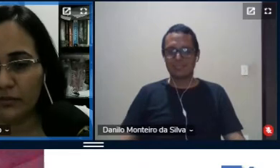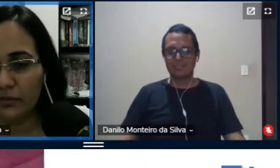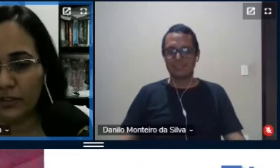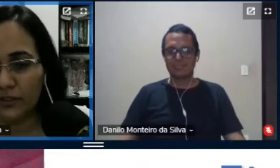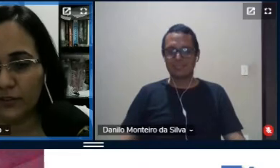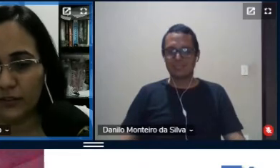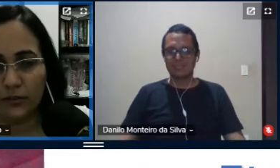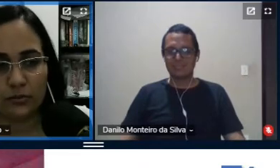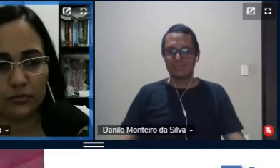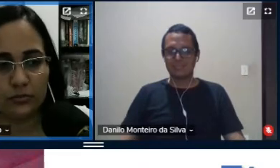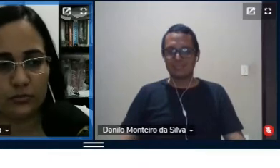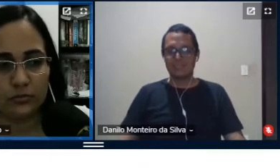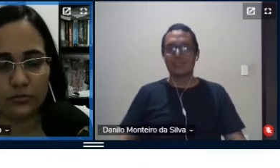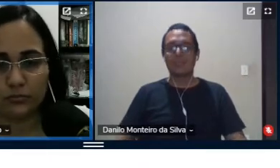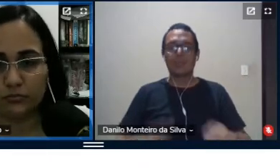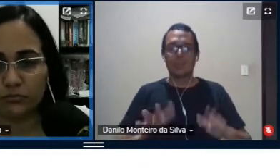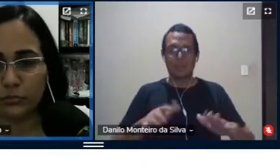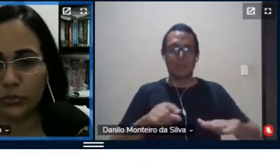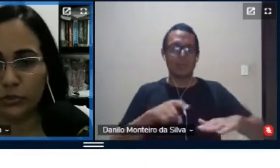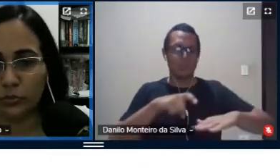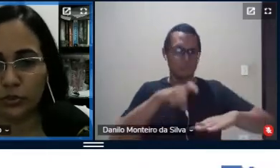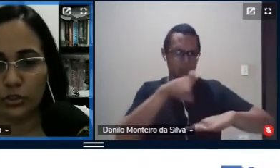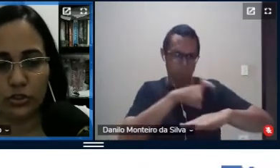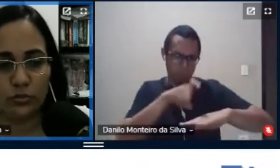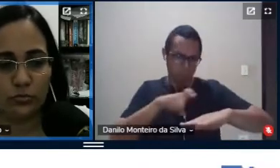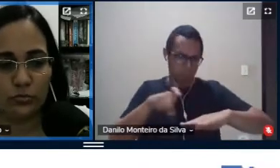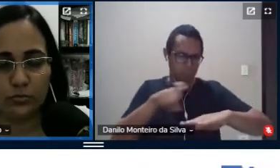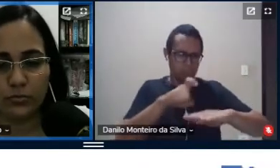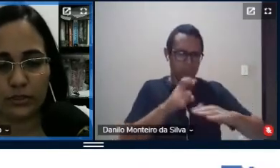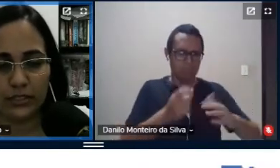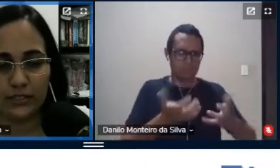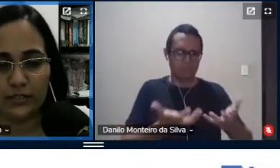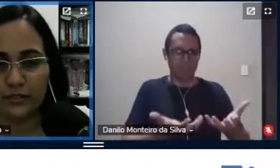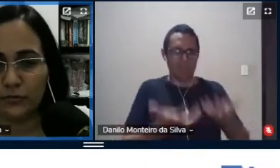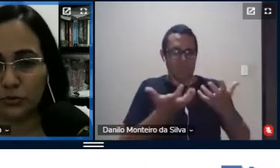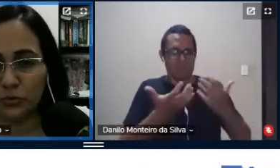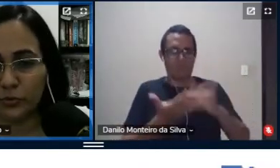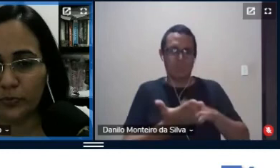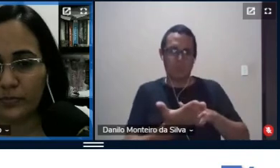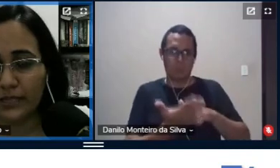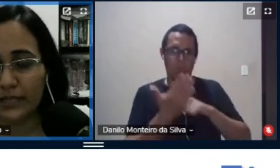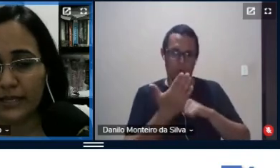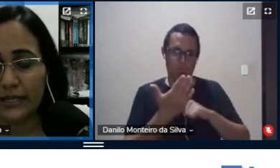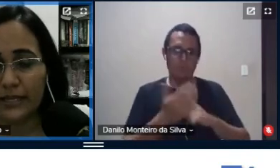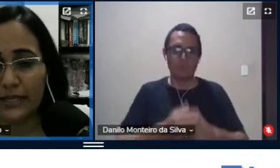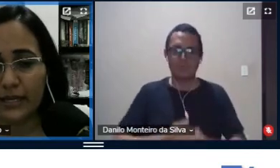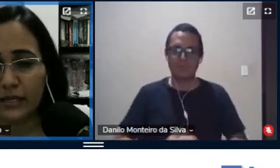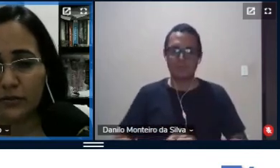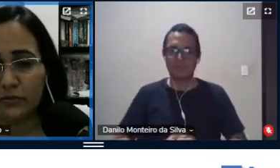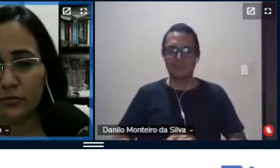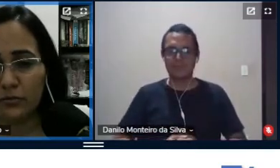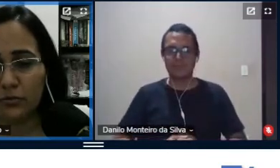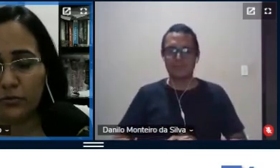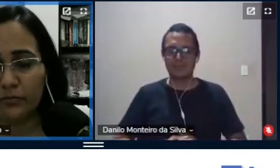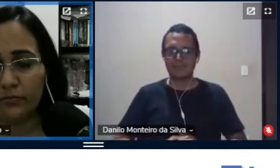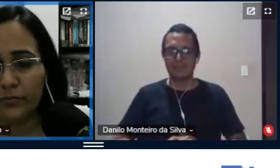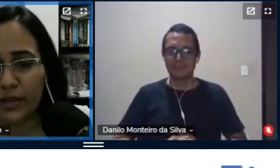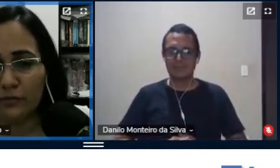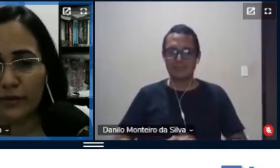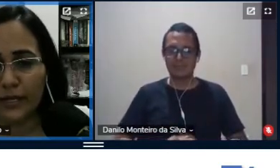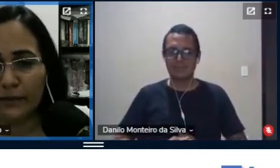Apliquei minha revelação. Boa noite, Laísa, eu tô. E aí eu